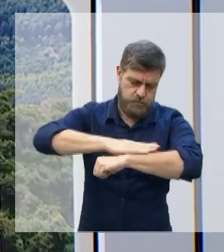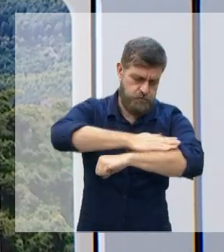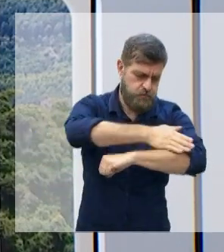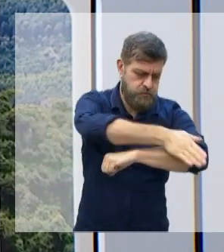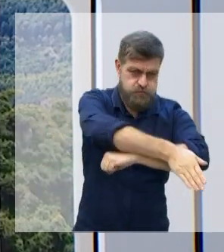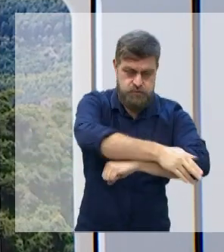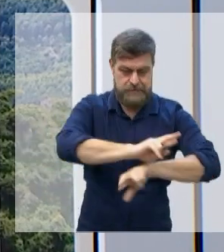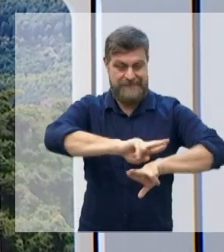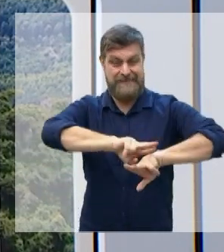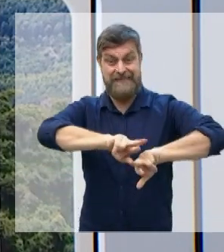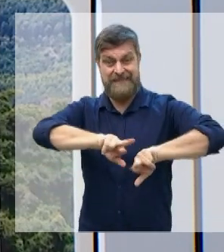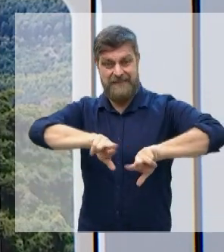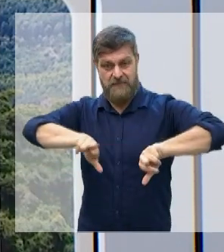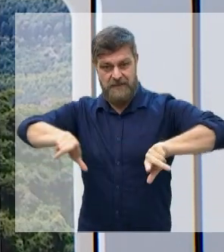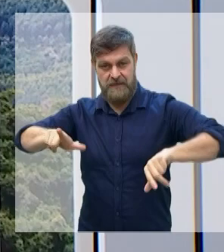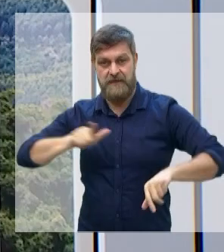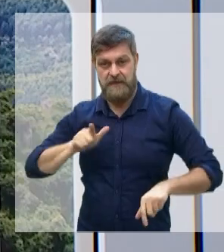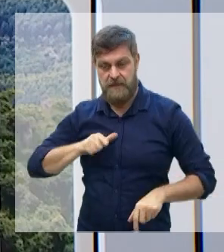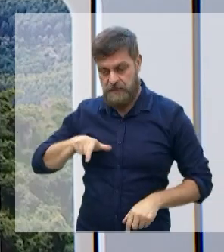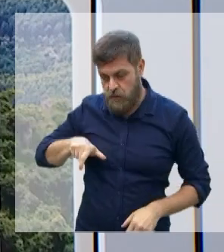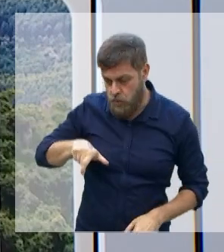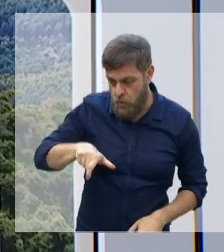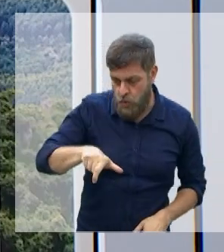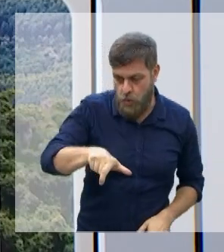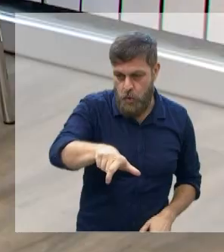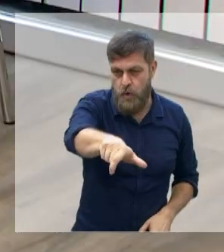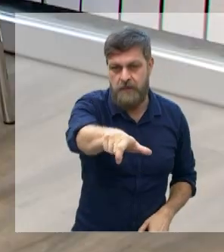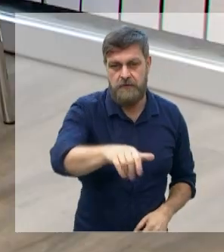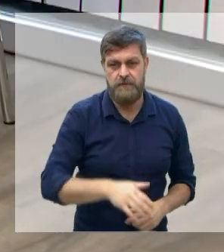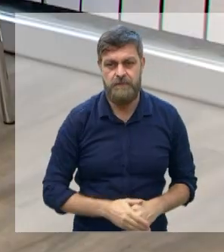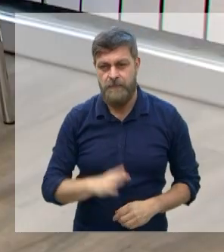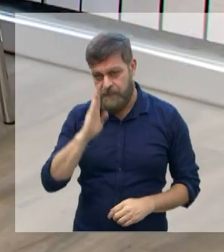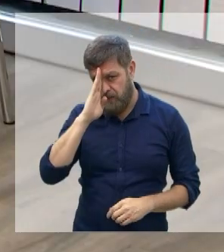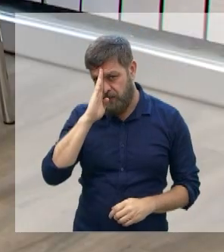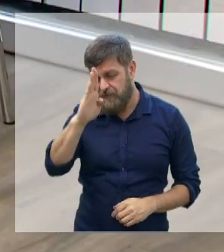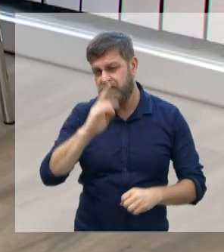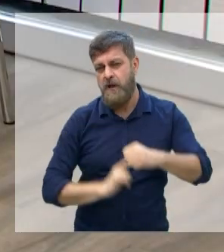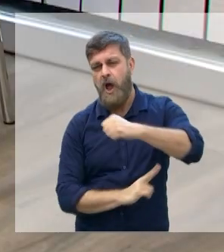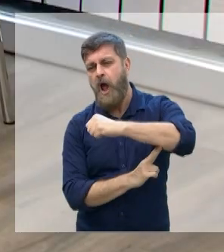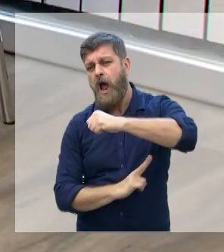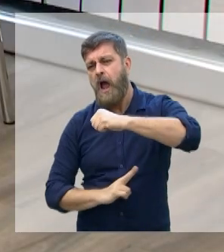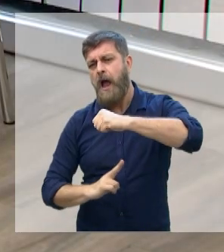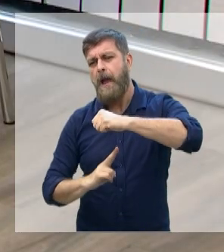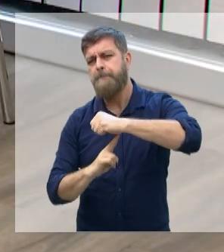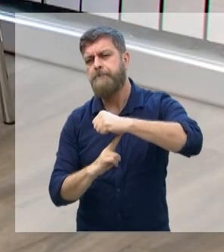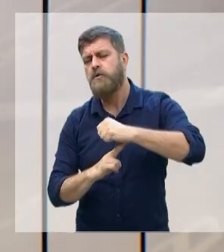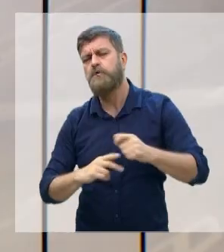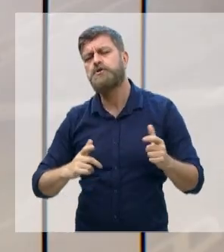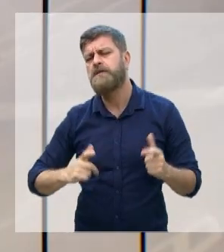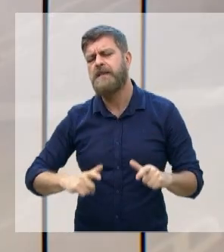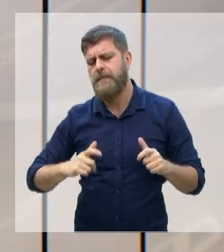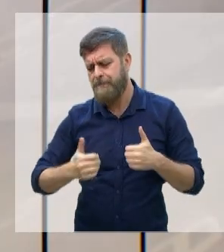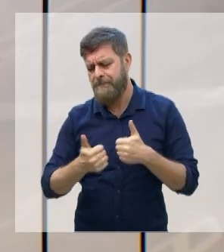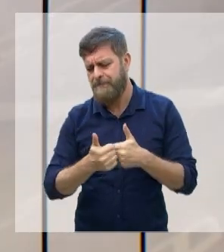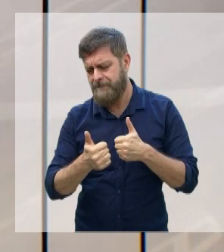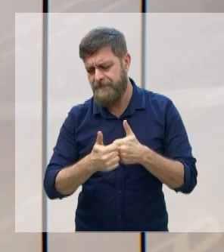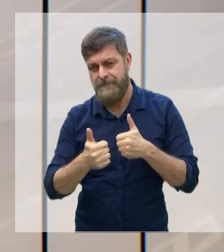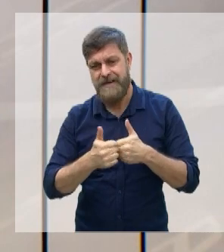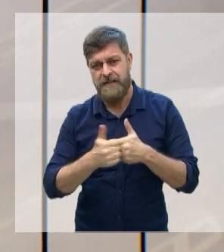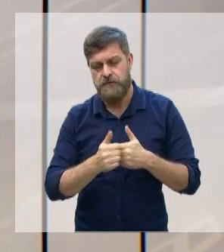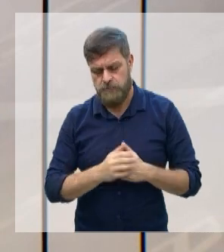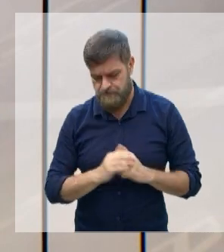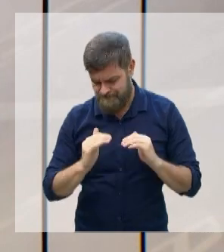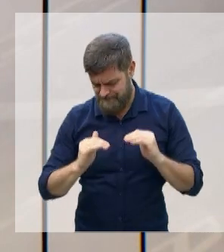também de diversos tamanhos que nós temos ao longo desses corredores a principal deles é aquela ponte estaiada ali perto que ficar em cima